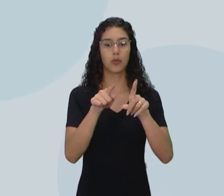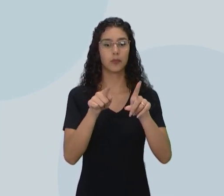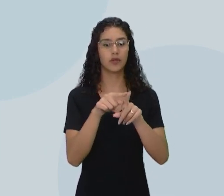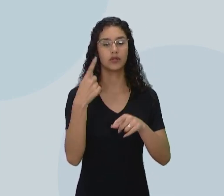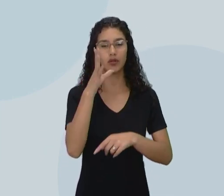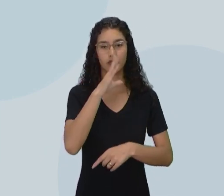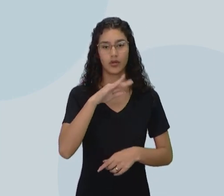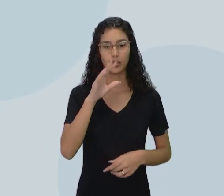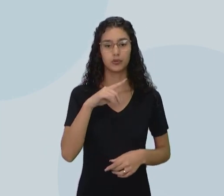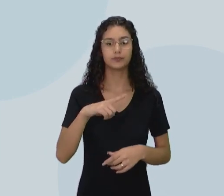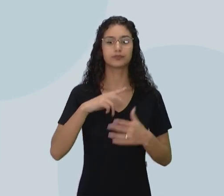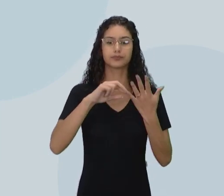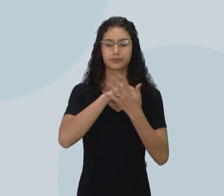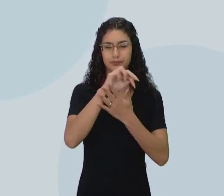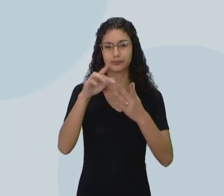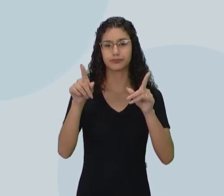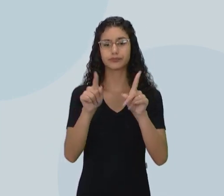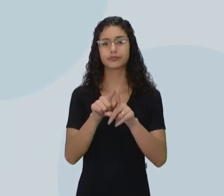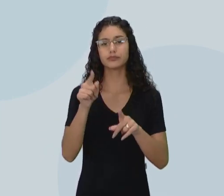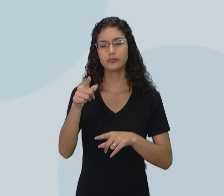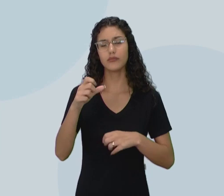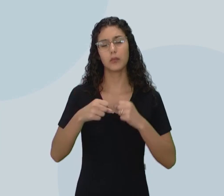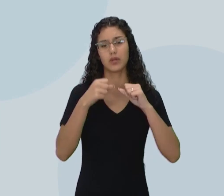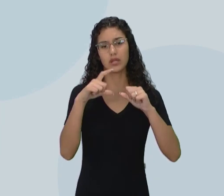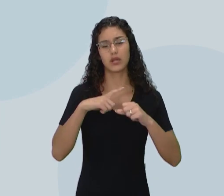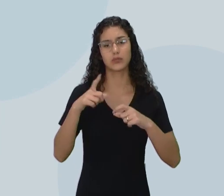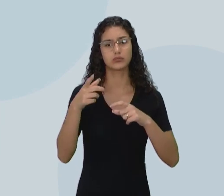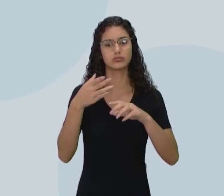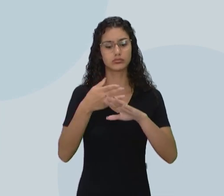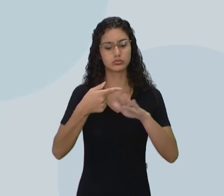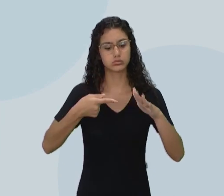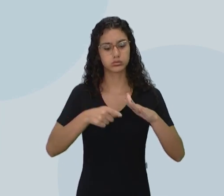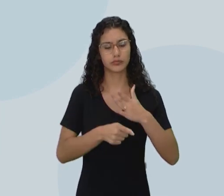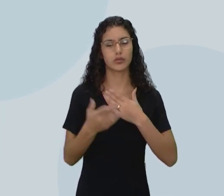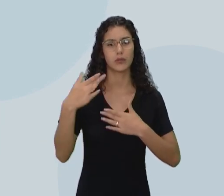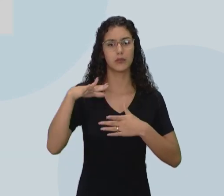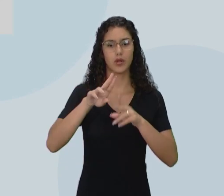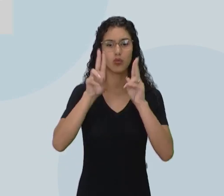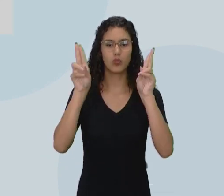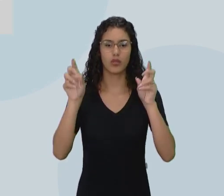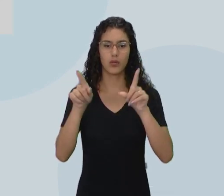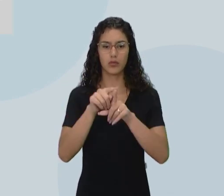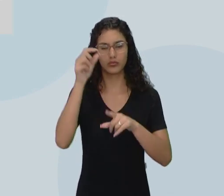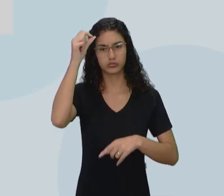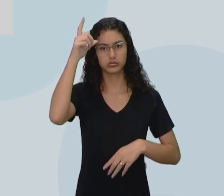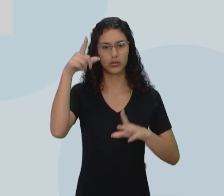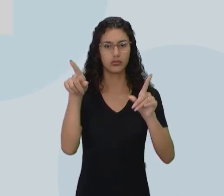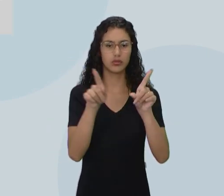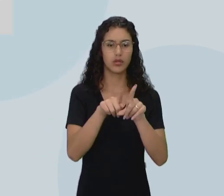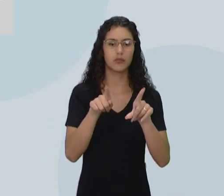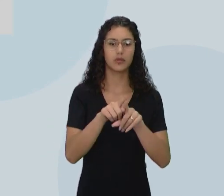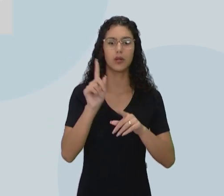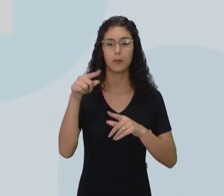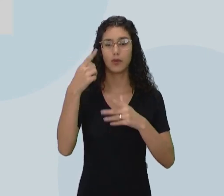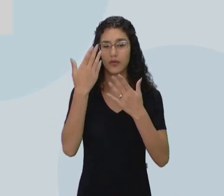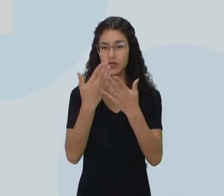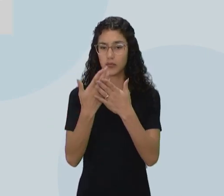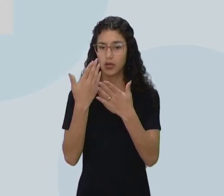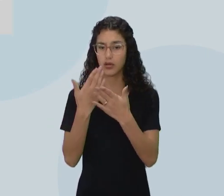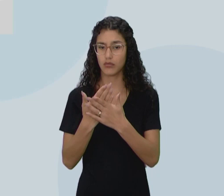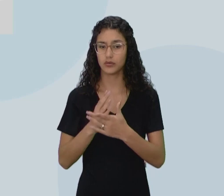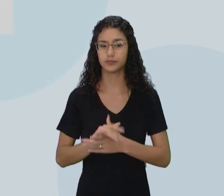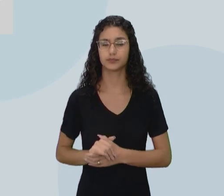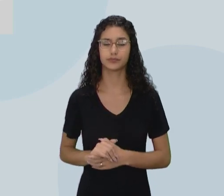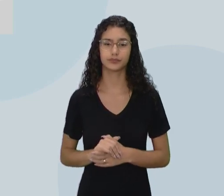a gente falou e de outros para vocês poderem analisar e aprofundar mais os conhecimentos. Na próxima aula,